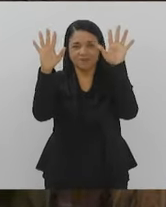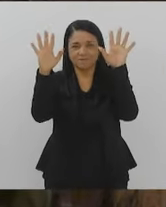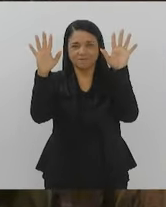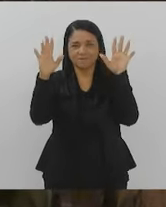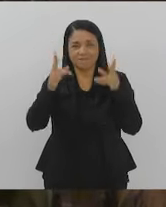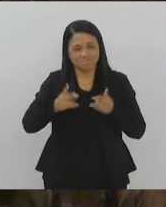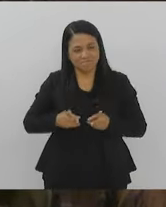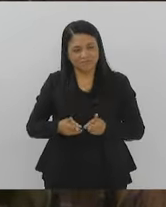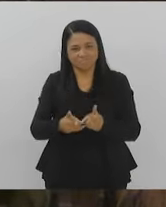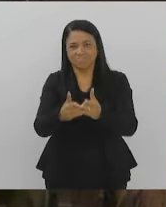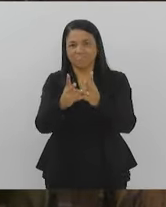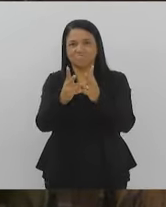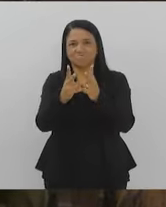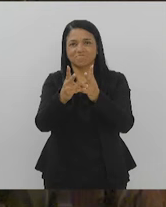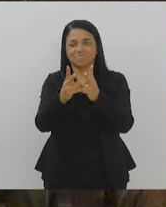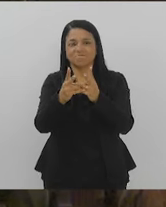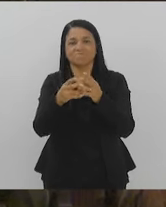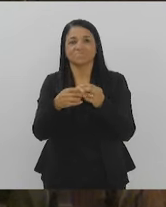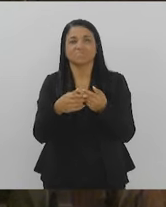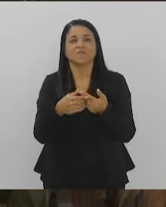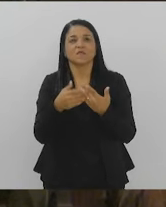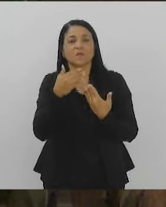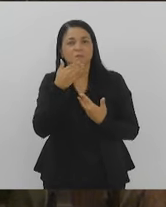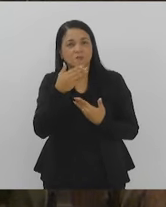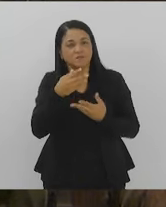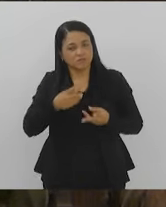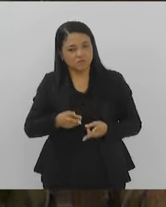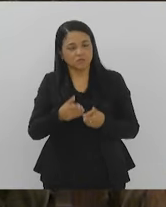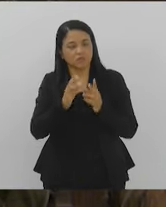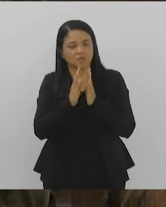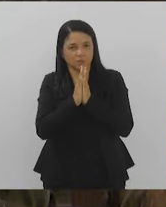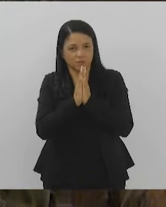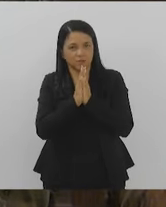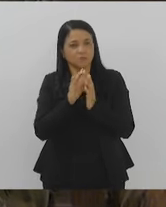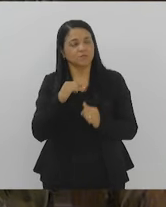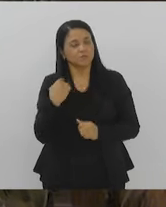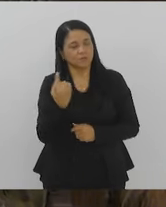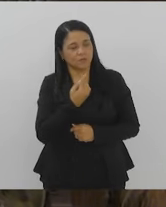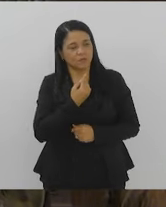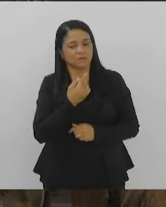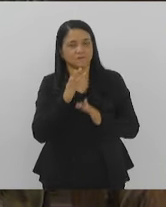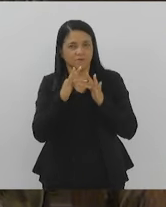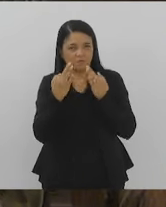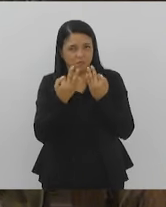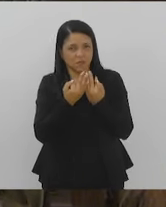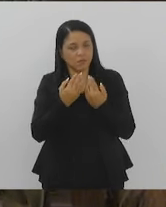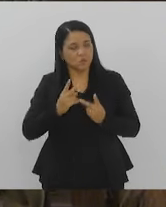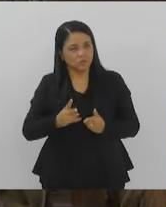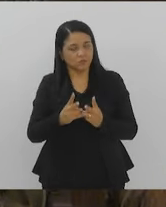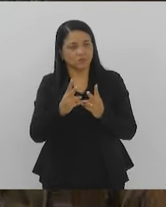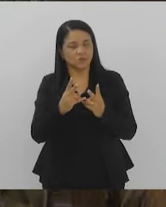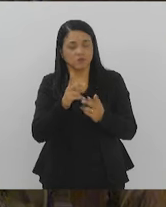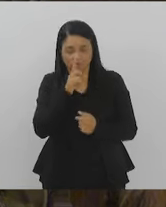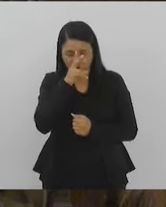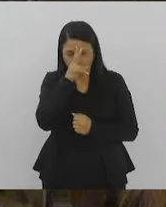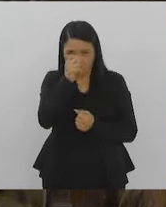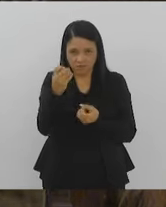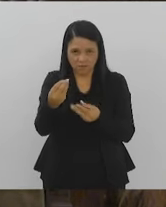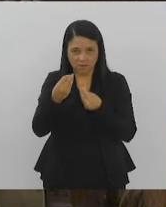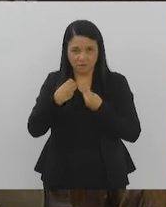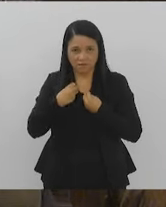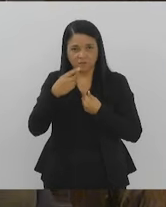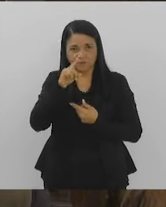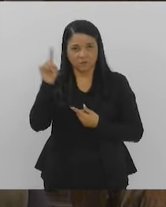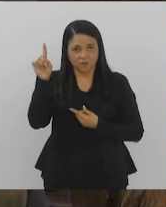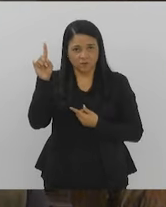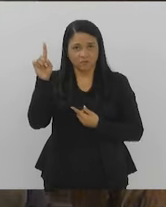para sempre. Eu peço que vocês continuem orando por nós, para Deus continuar nos dando força, para